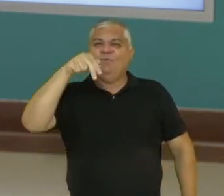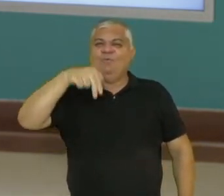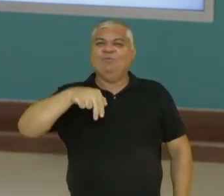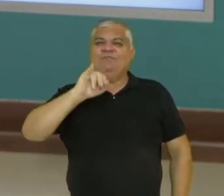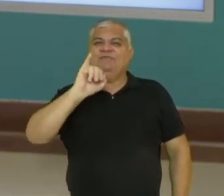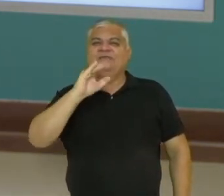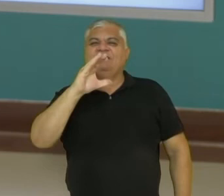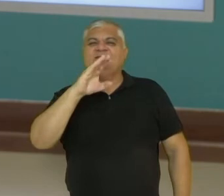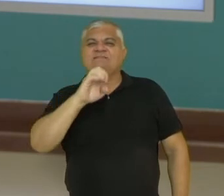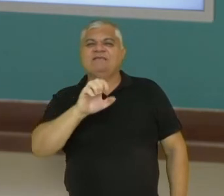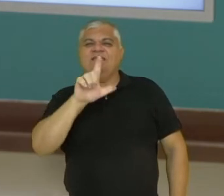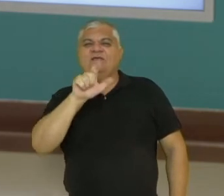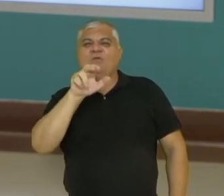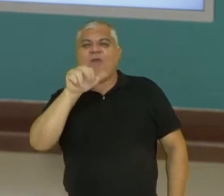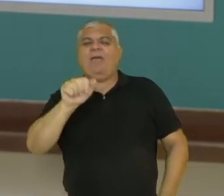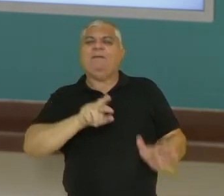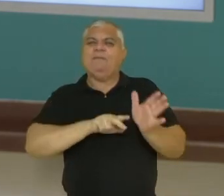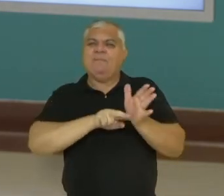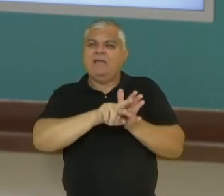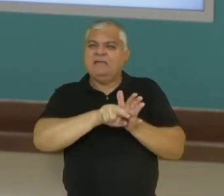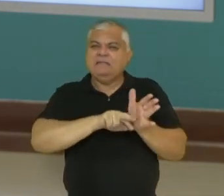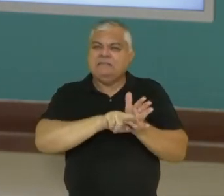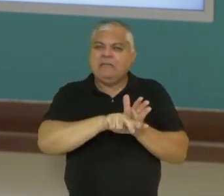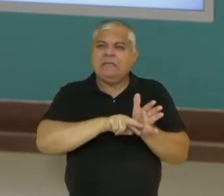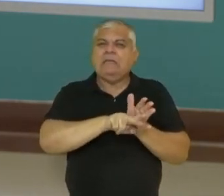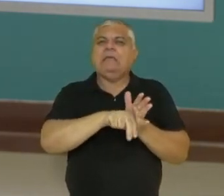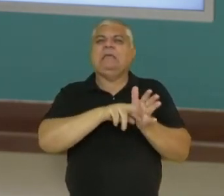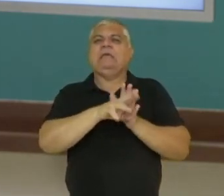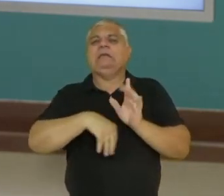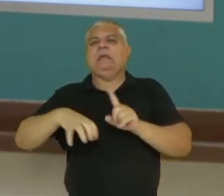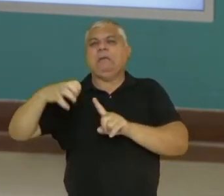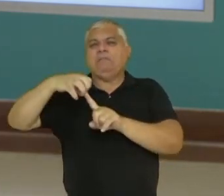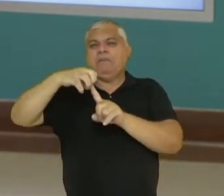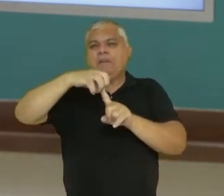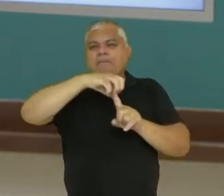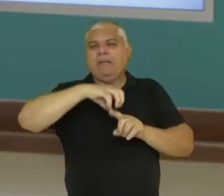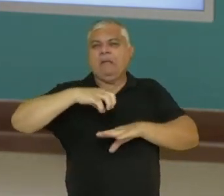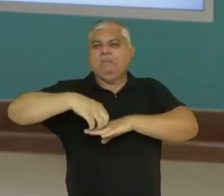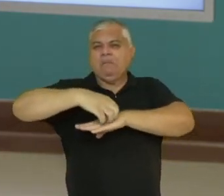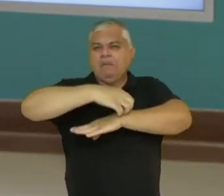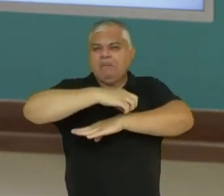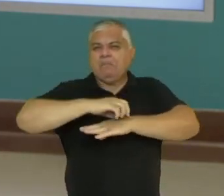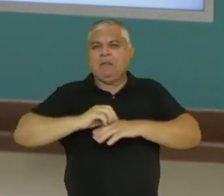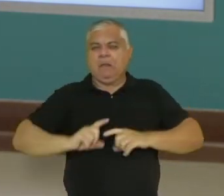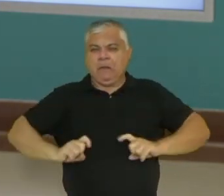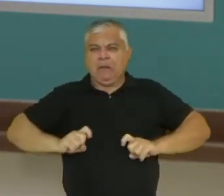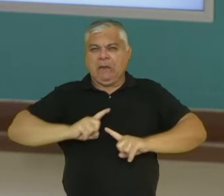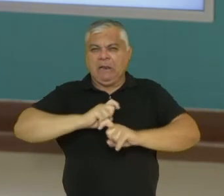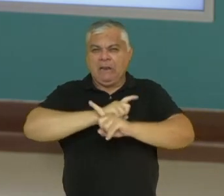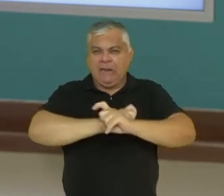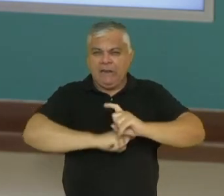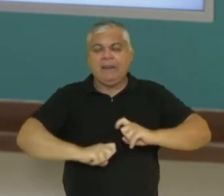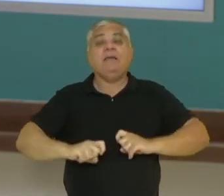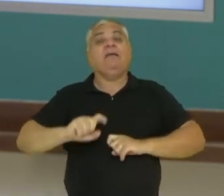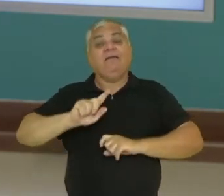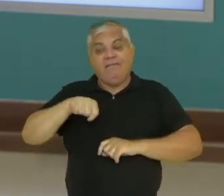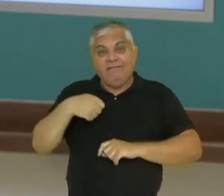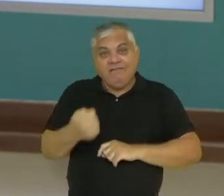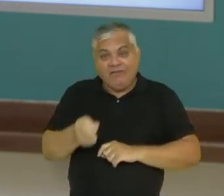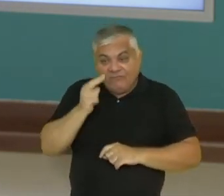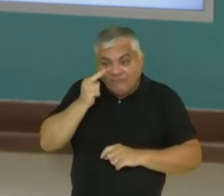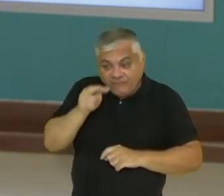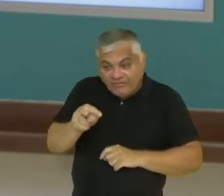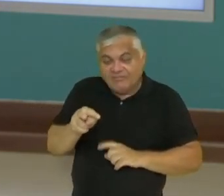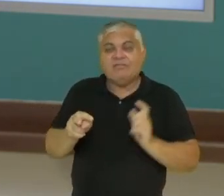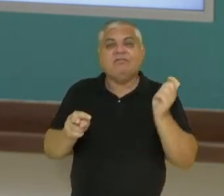unicelulares. Bactérias, protozoários como paramécios, amebas. É possível a visualização